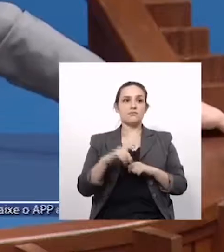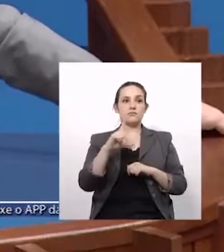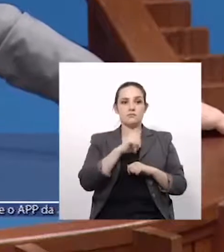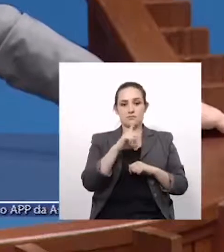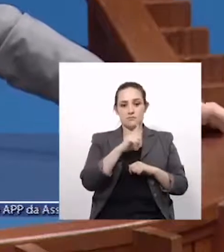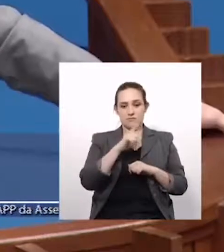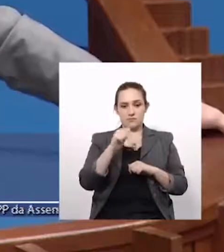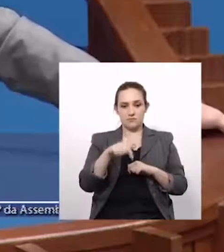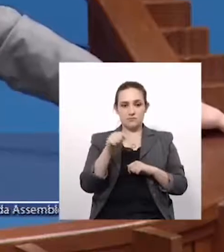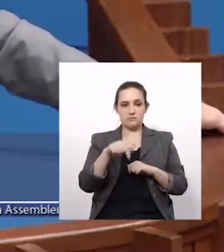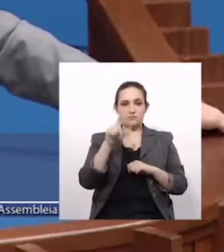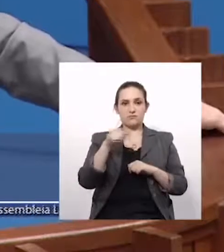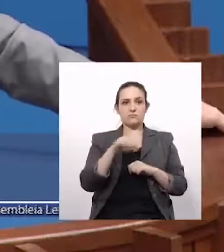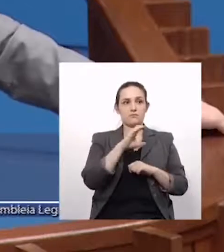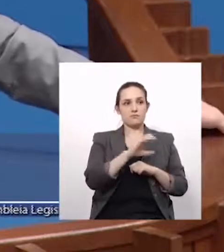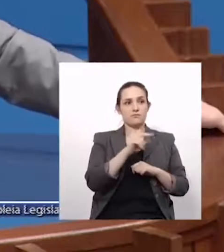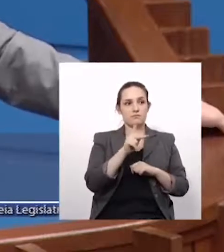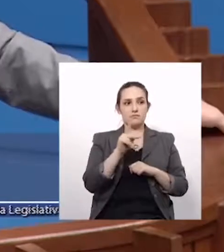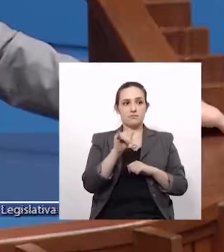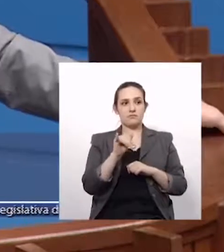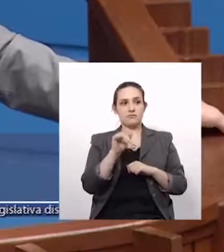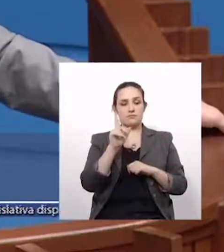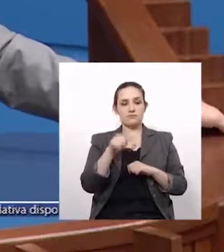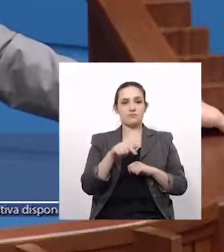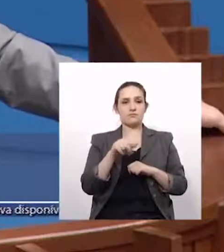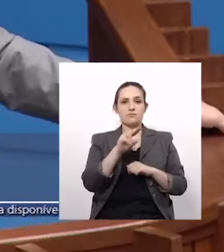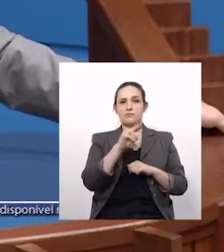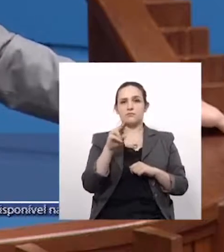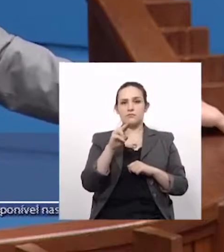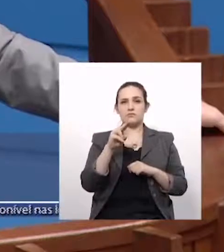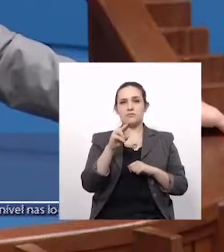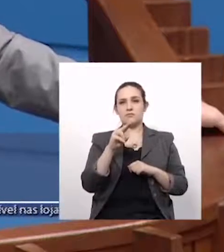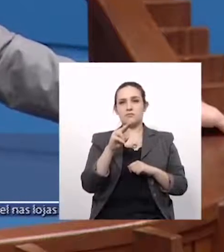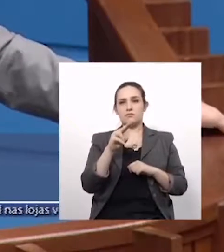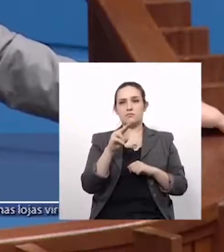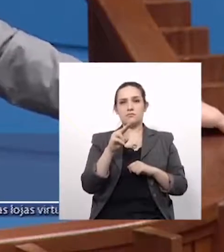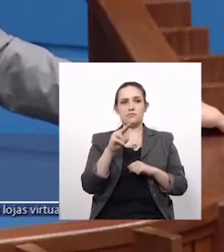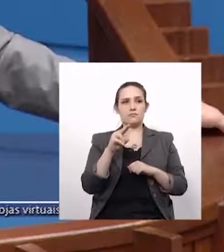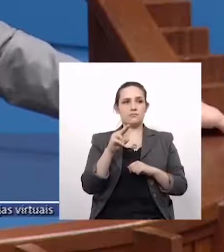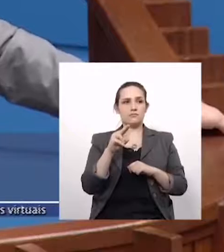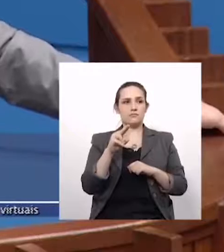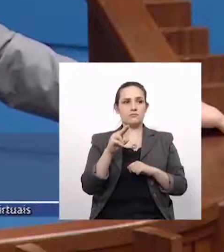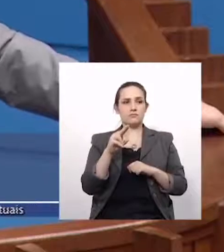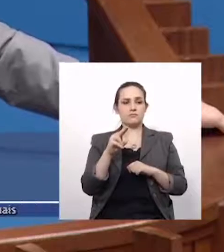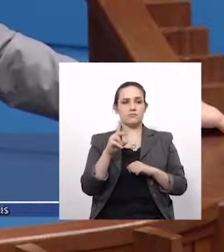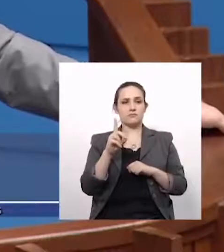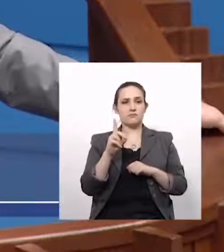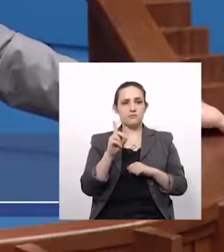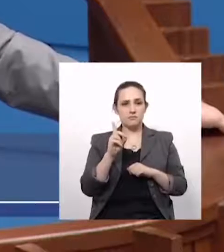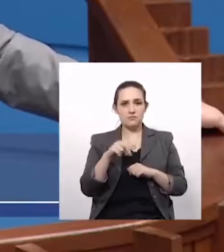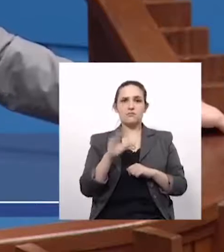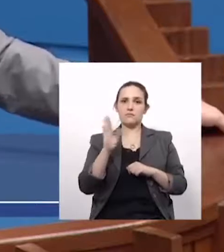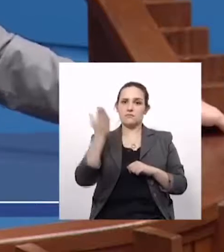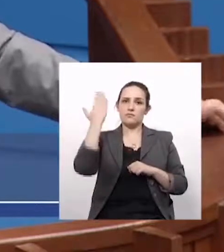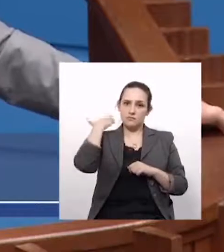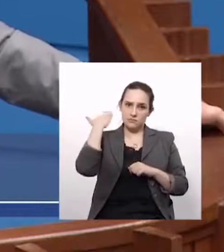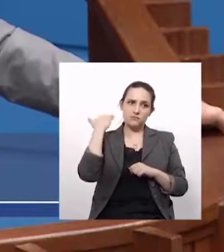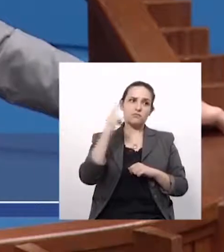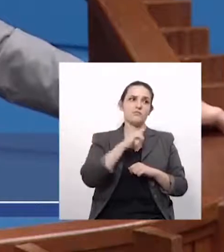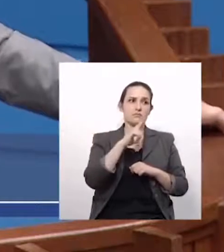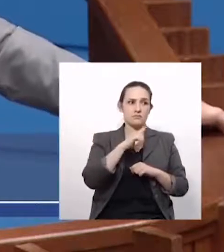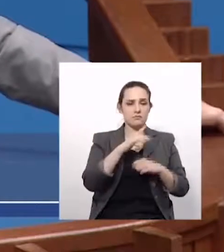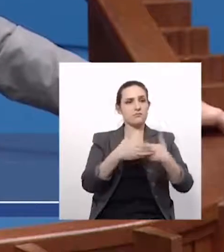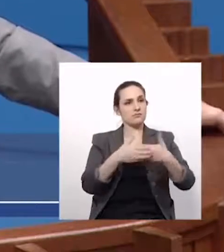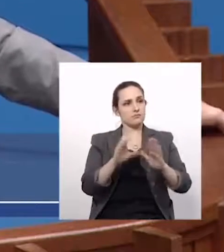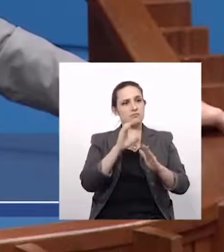casa a formação de uma CPI de forma sodada contra a mesma Energisa. Houve uma